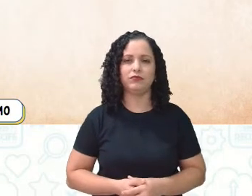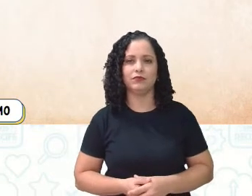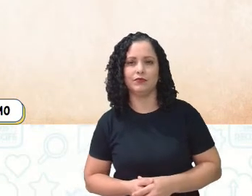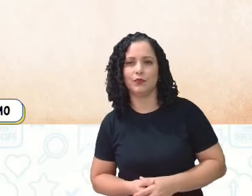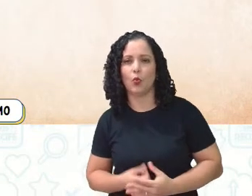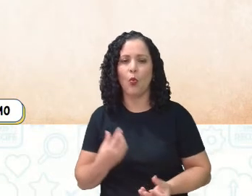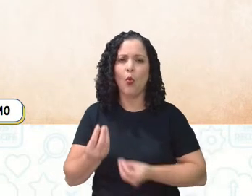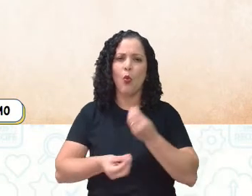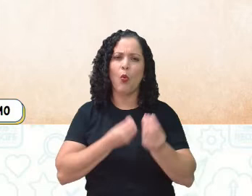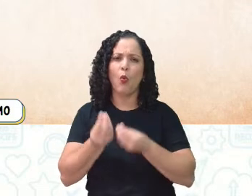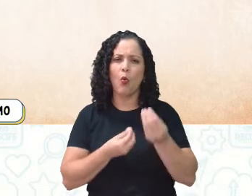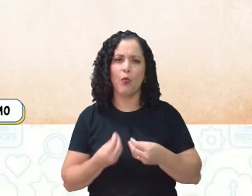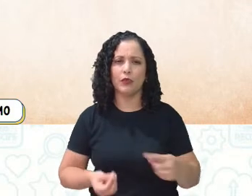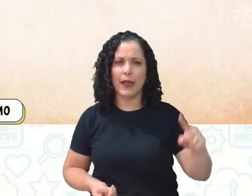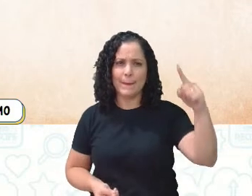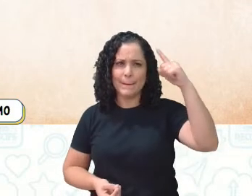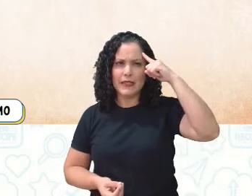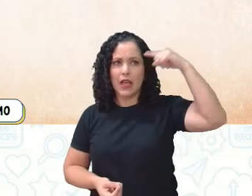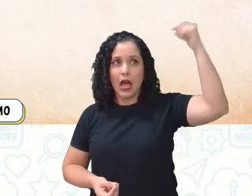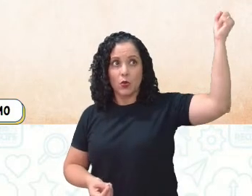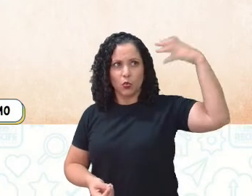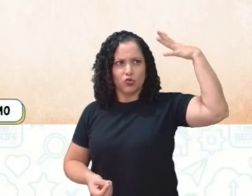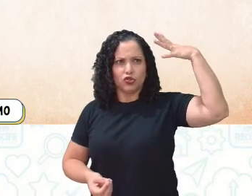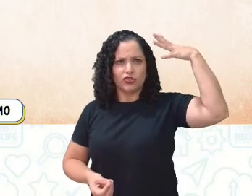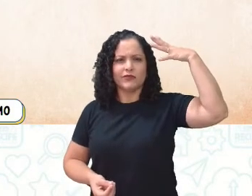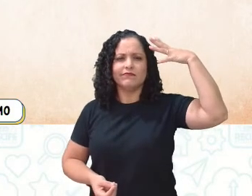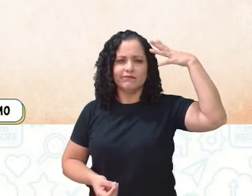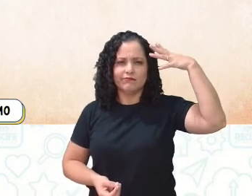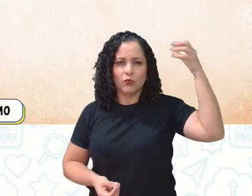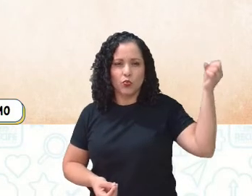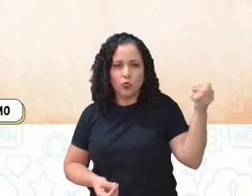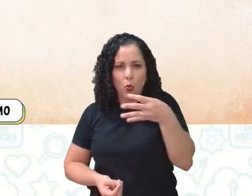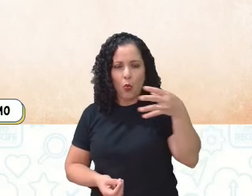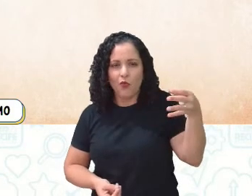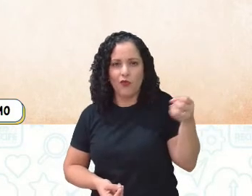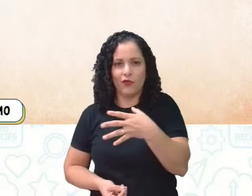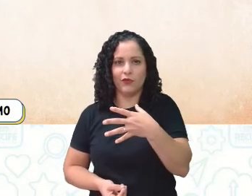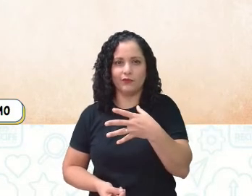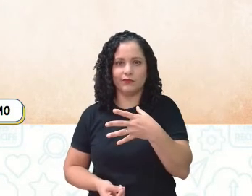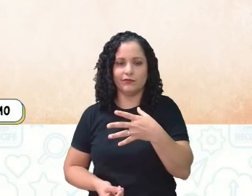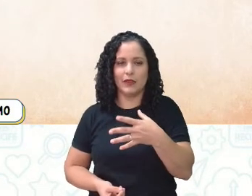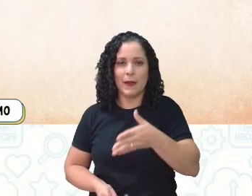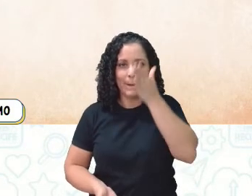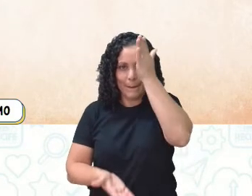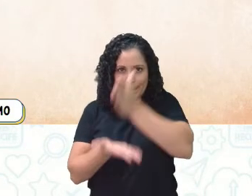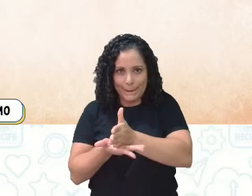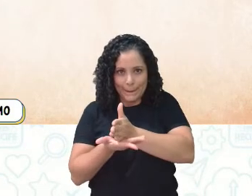as luzes da razão para iluminar as trevas e acabar com os males da ignorância.